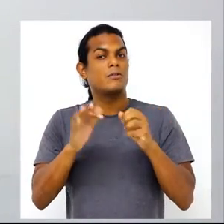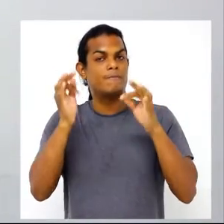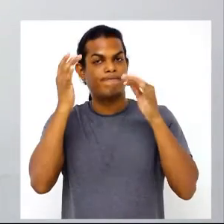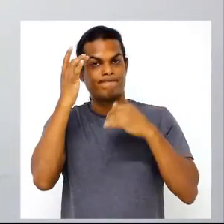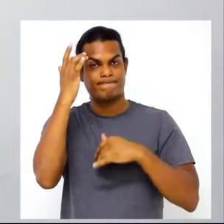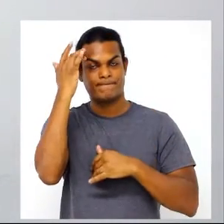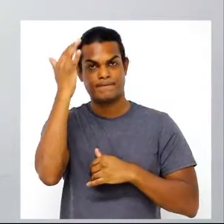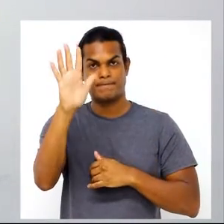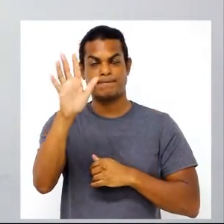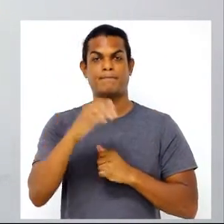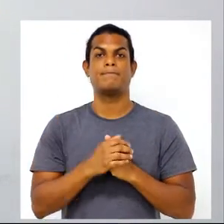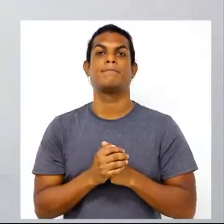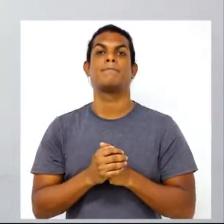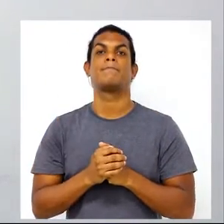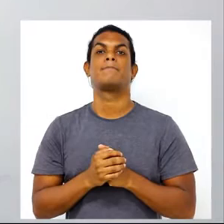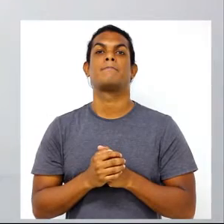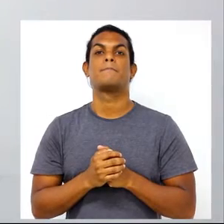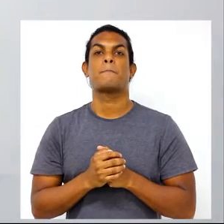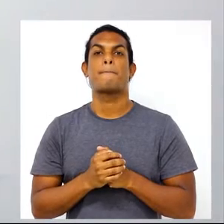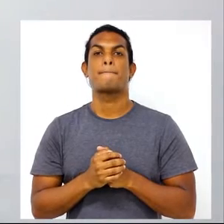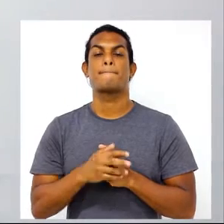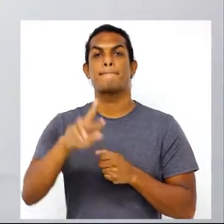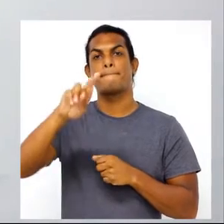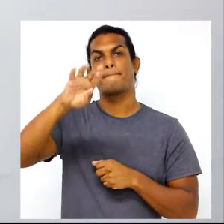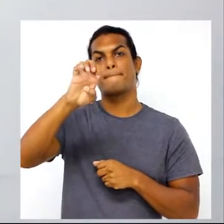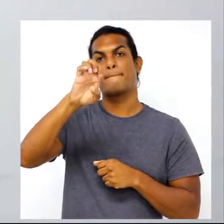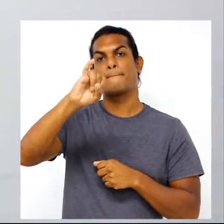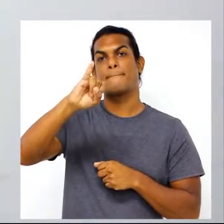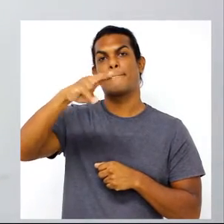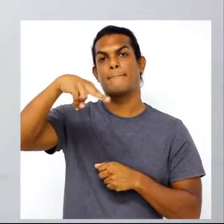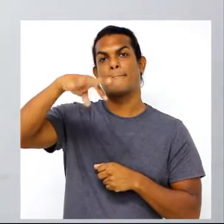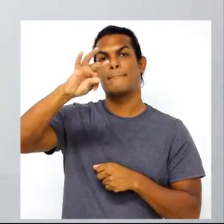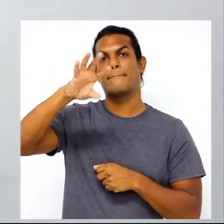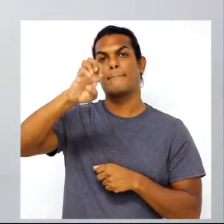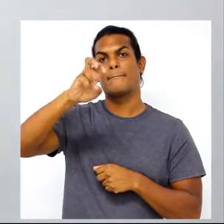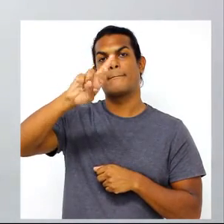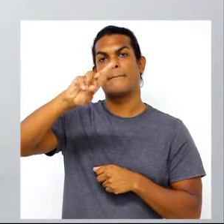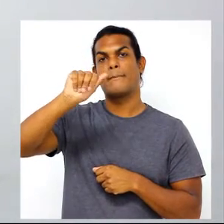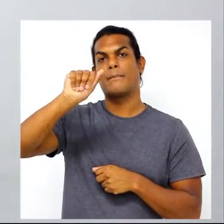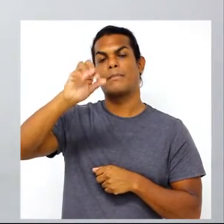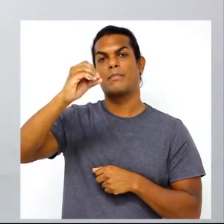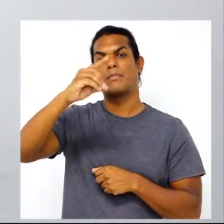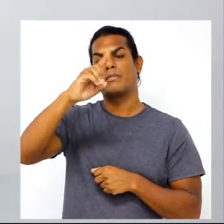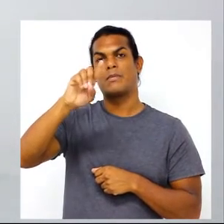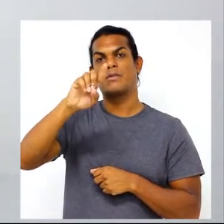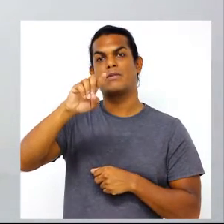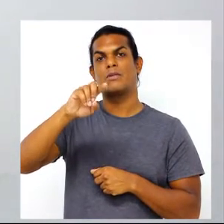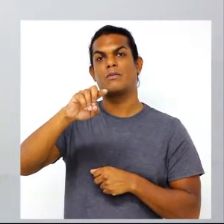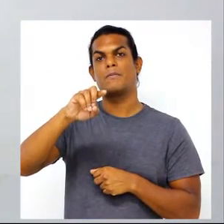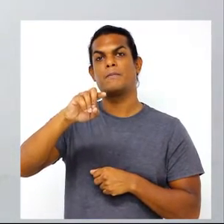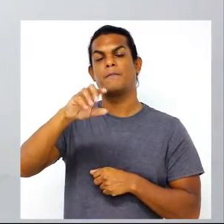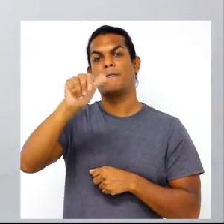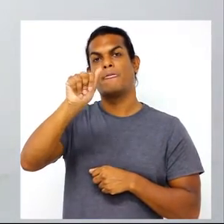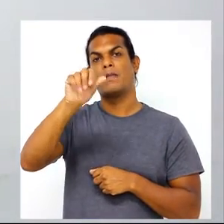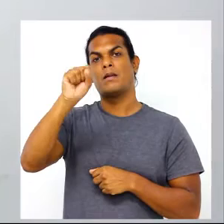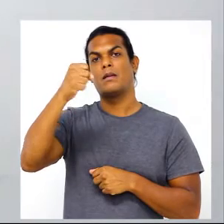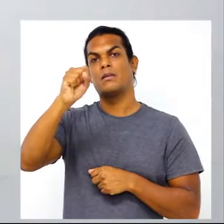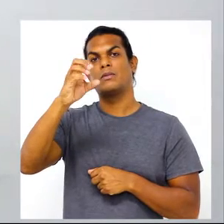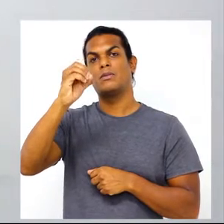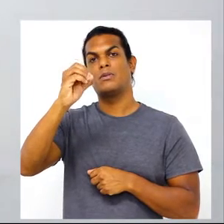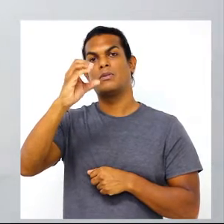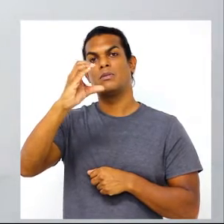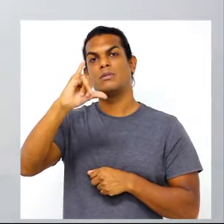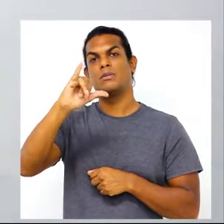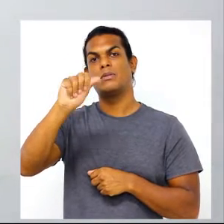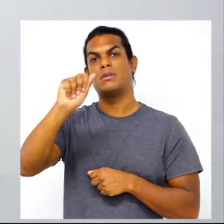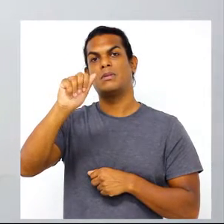né? Então, temos três tipos. Temos a reiteração, a associação e a conexão.